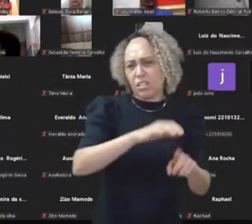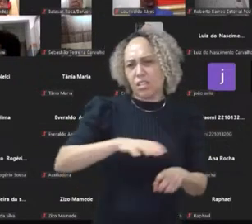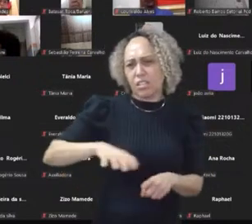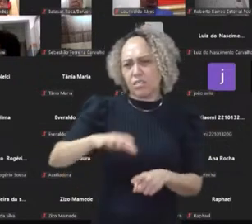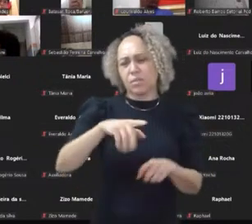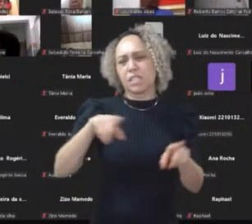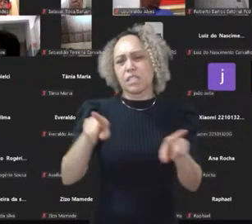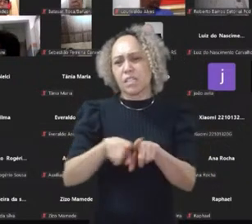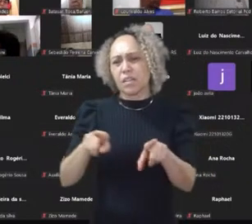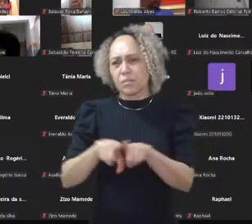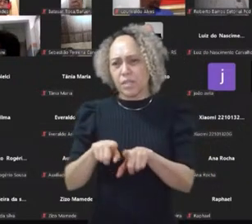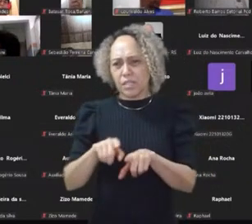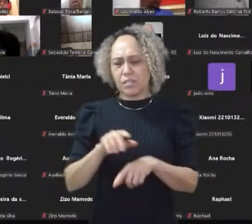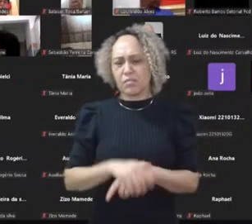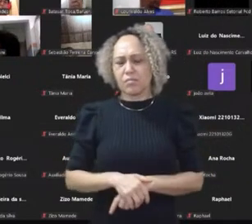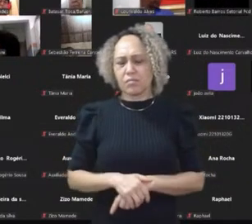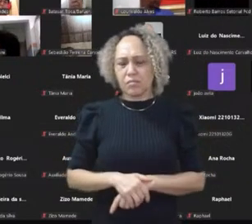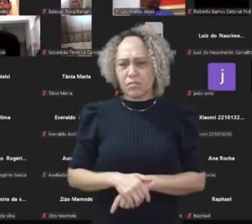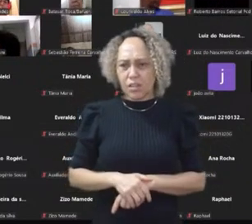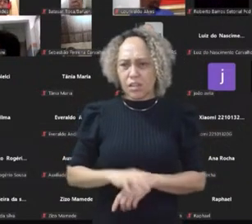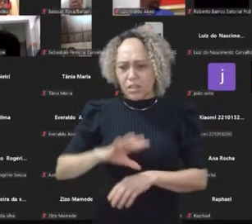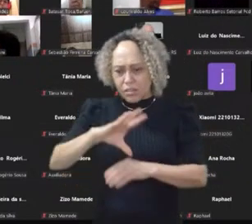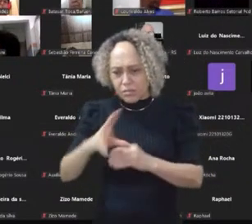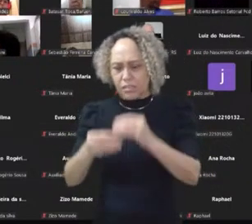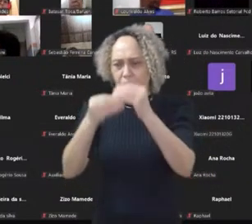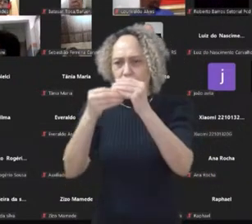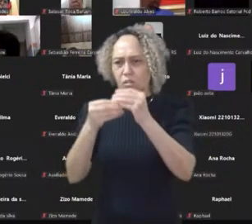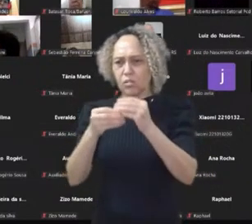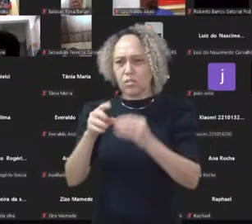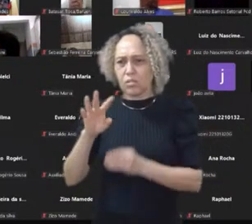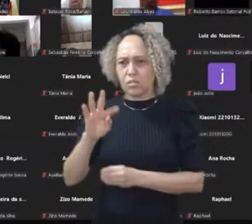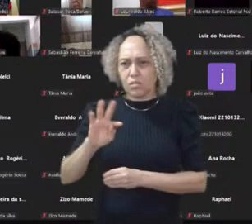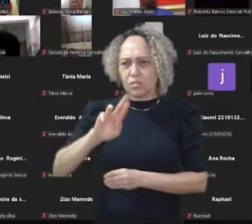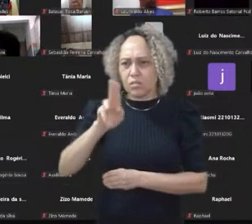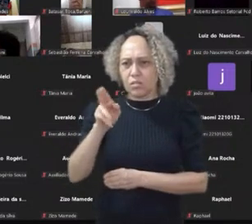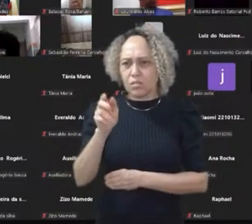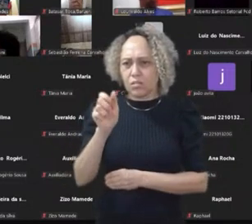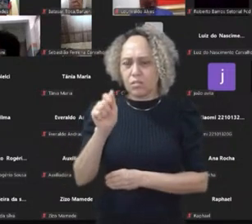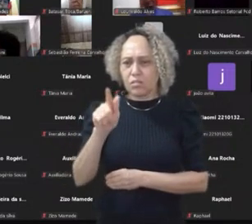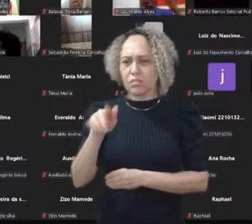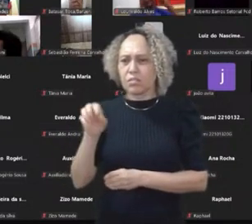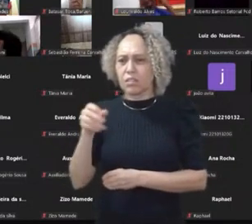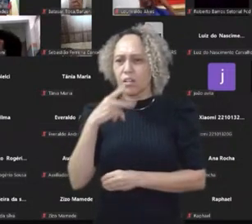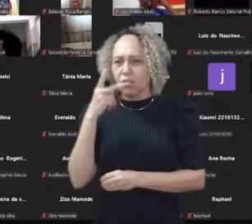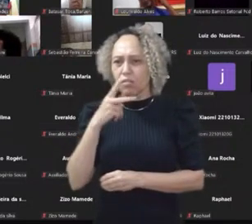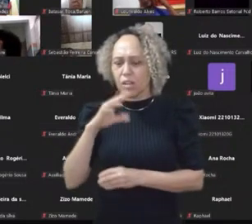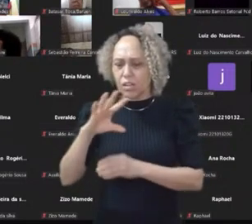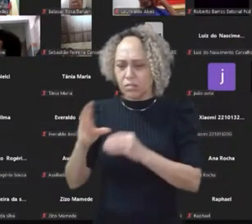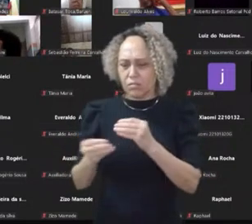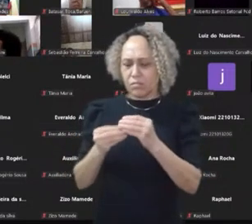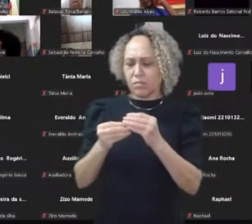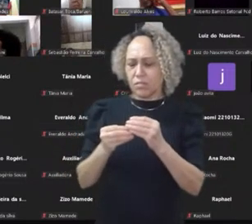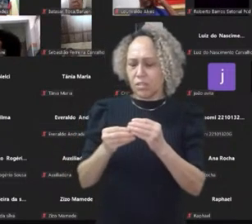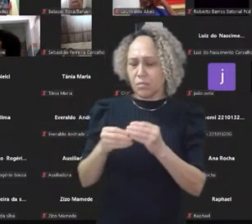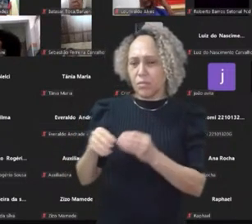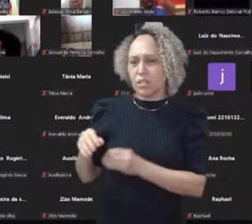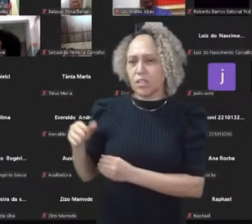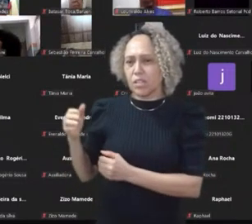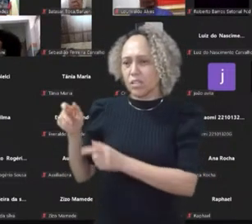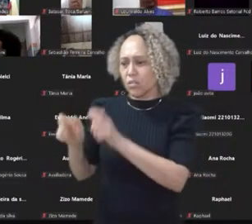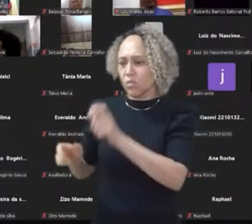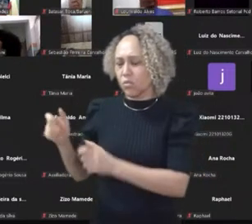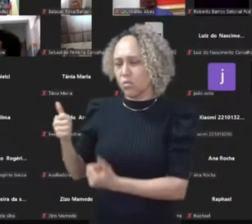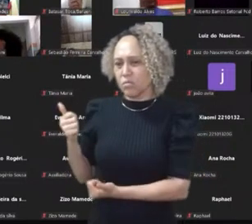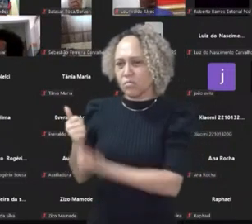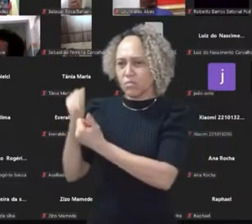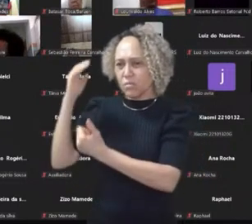acho que recuperar aí o que o Tiago falou dessa inundação de conteúdo que o outro Campo faz ou que o bolsonarismo extrema direita